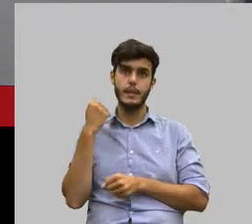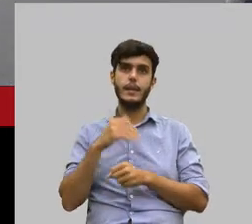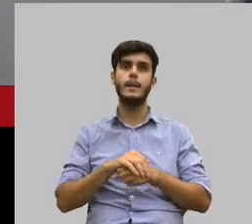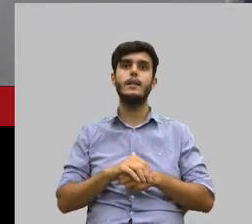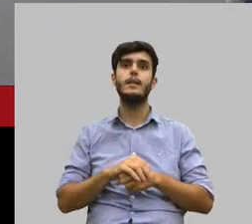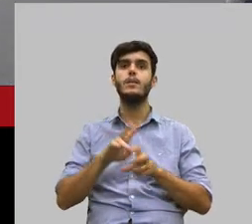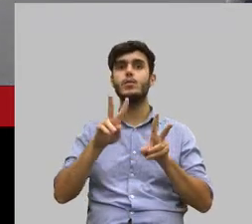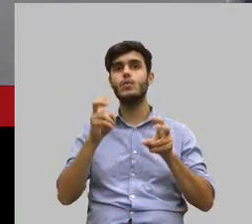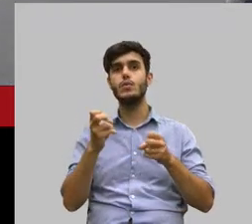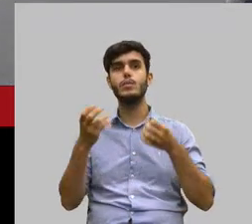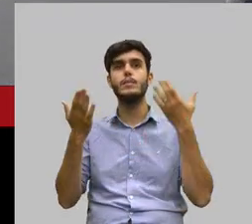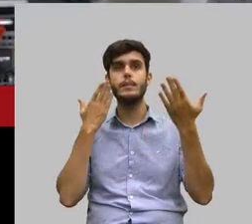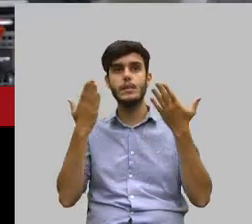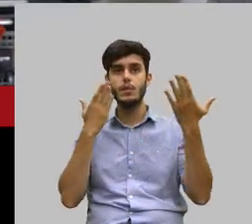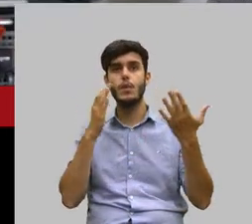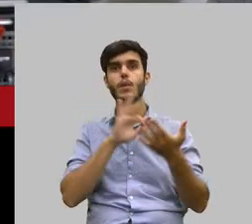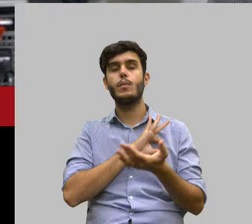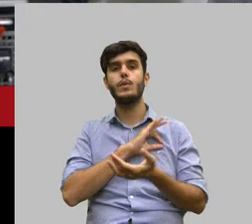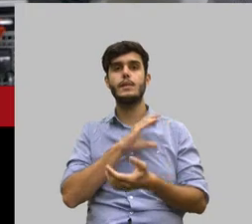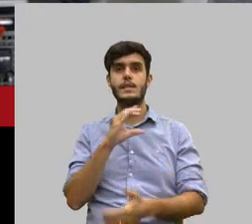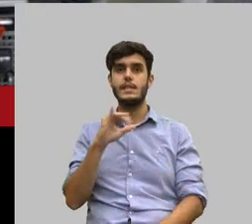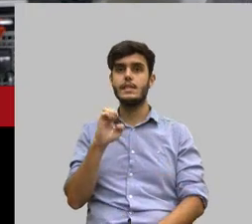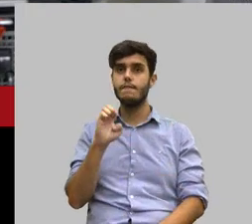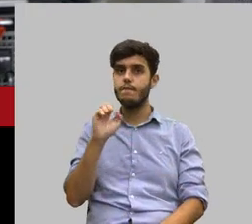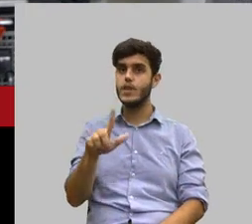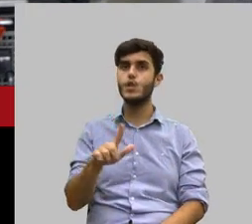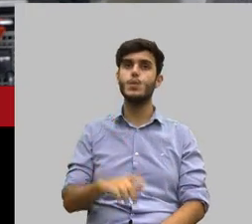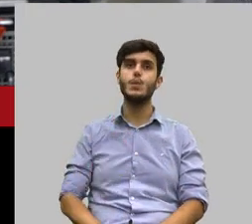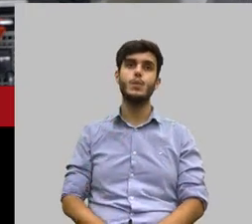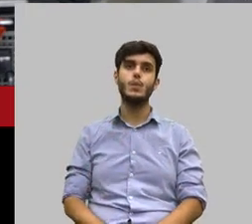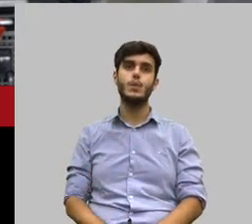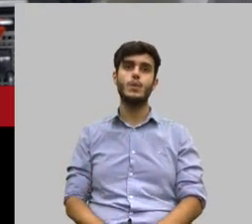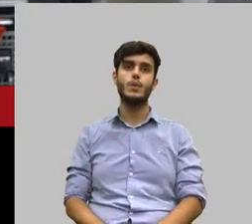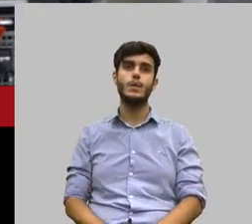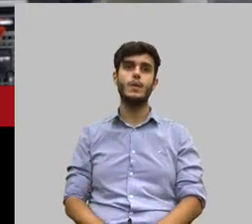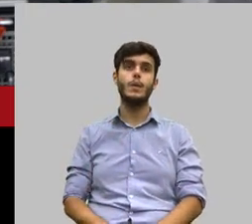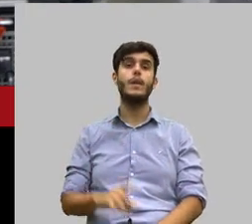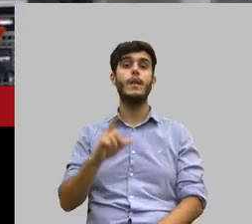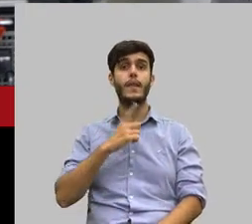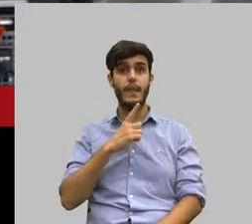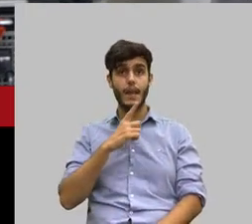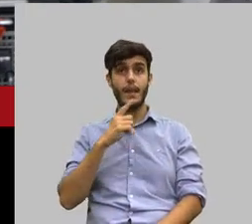os psicólogos na Polícia Civil o que tem não é